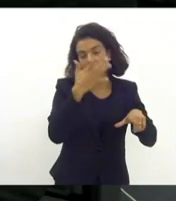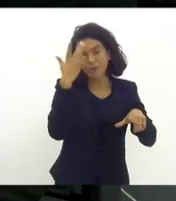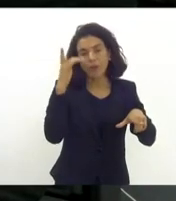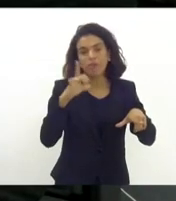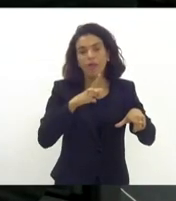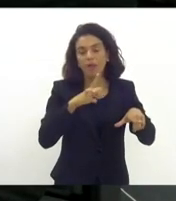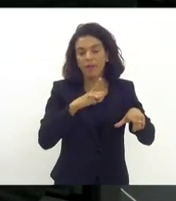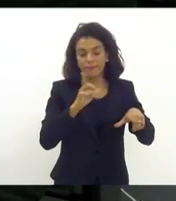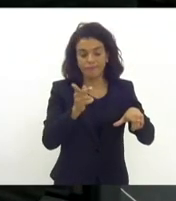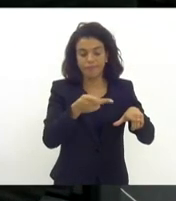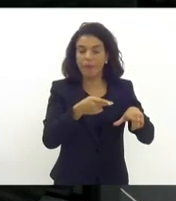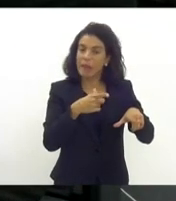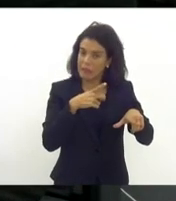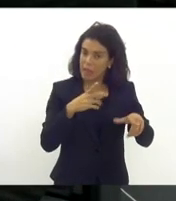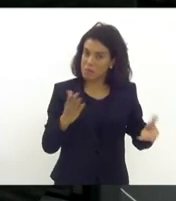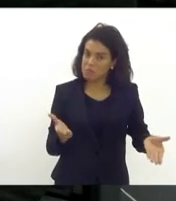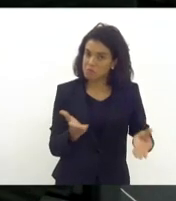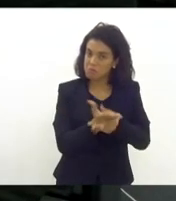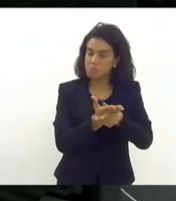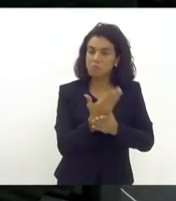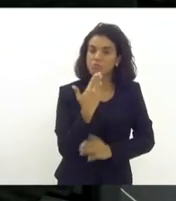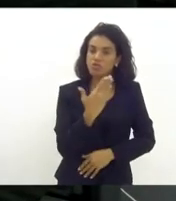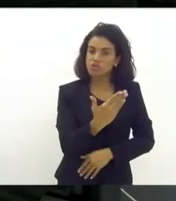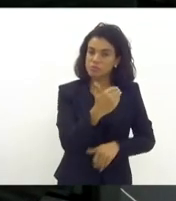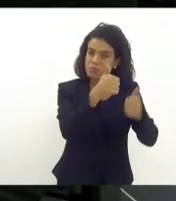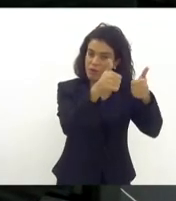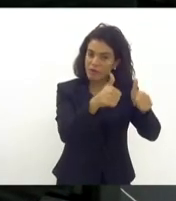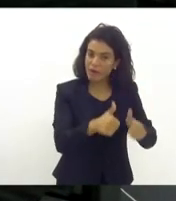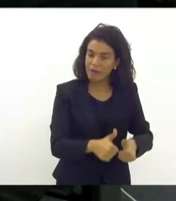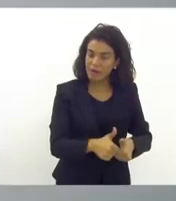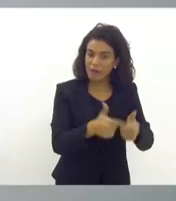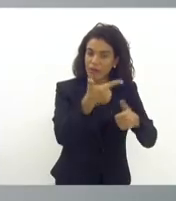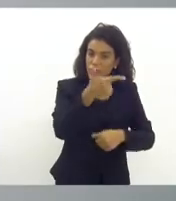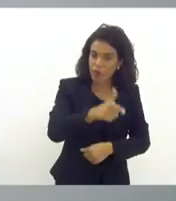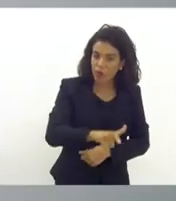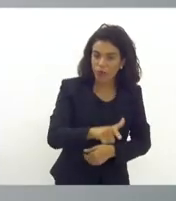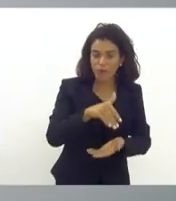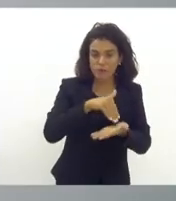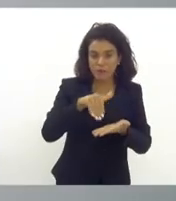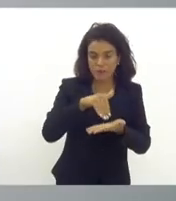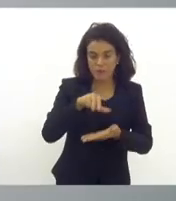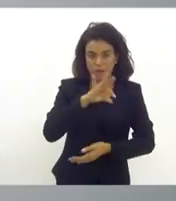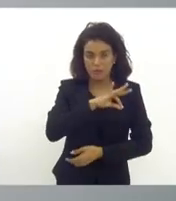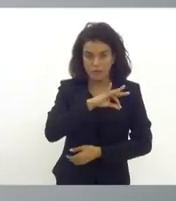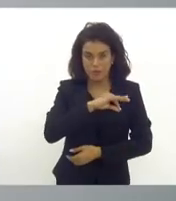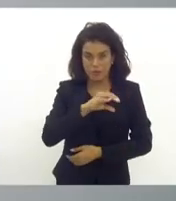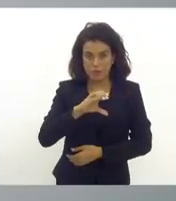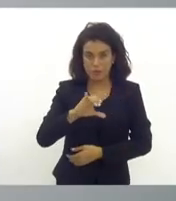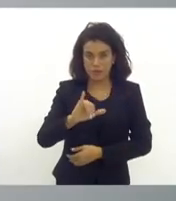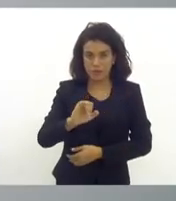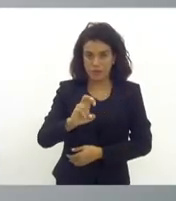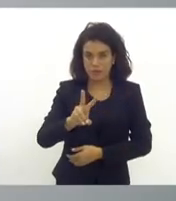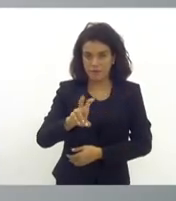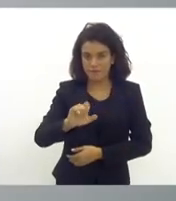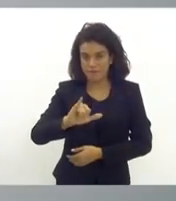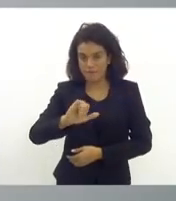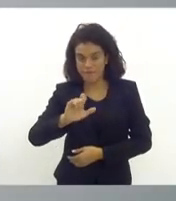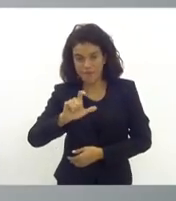indeferido tem um poder recursal você pode recorrer aquele pleito para o secretário de princípio para que seja revisto